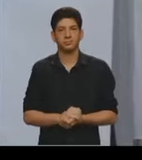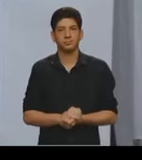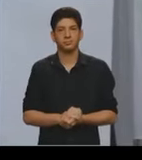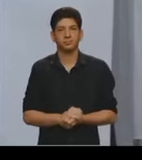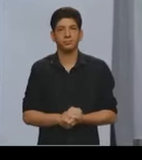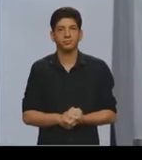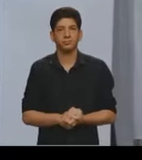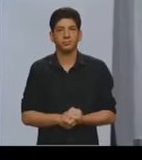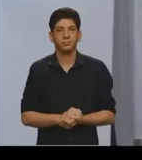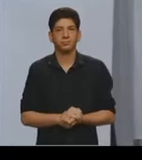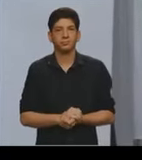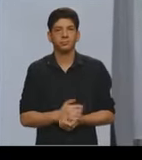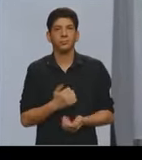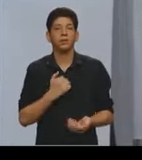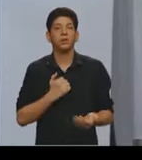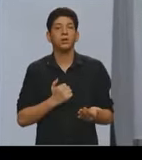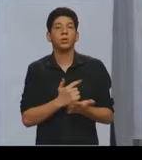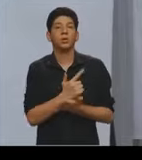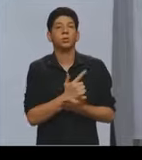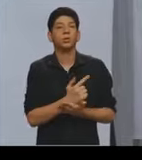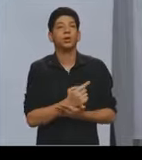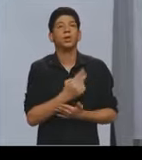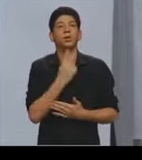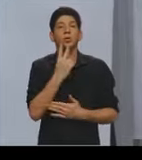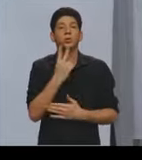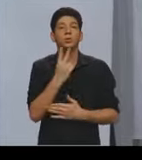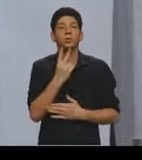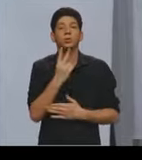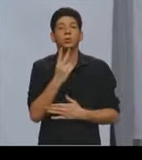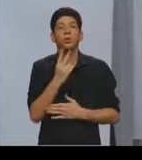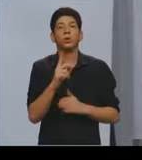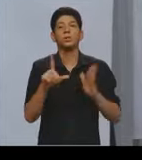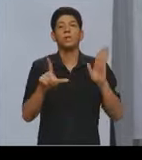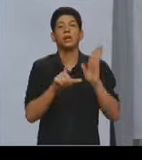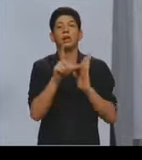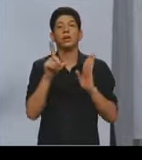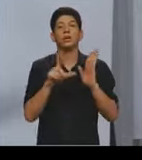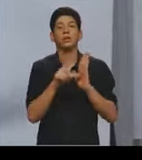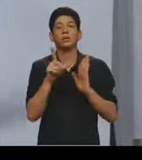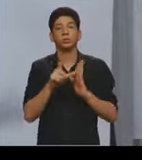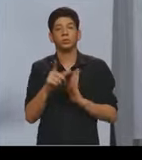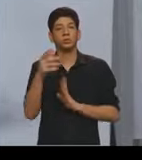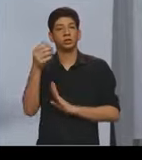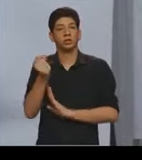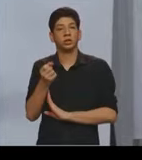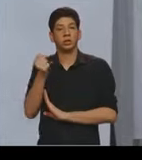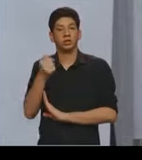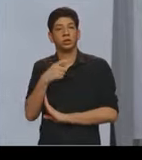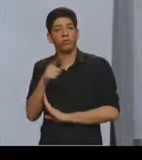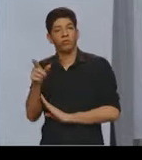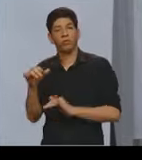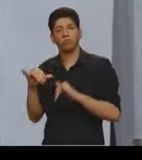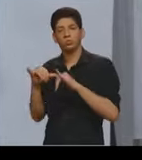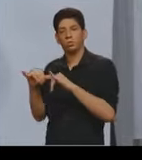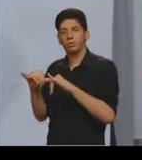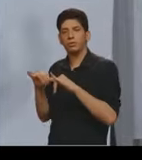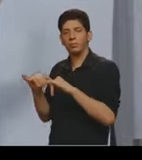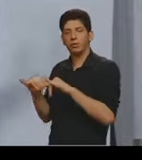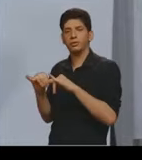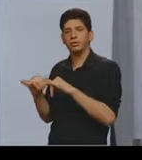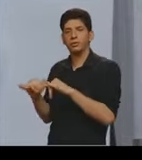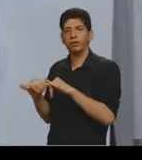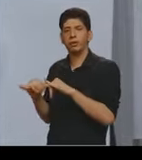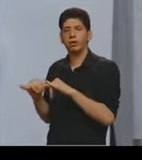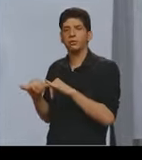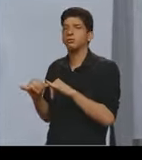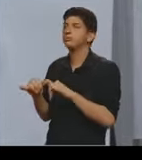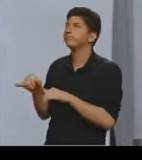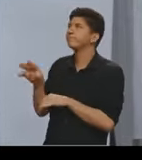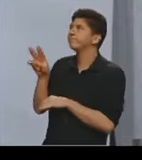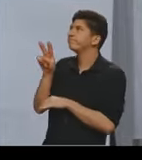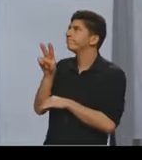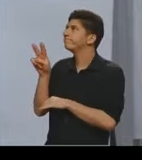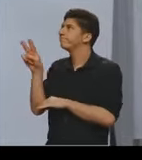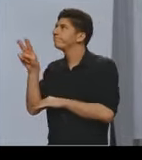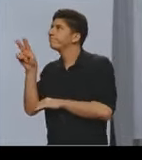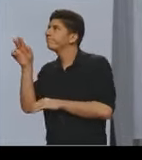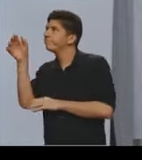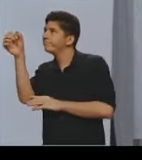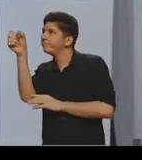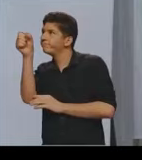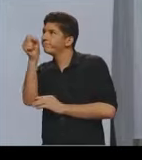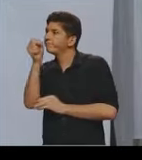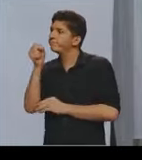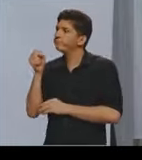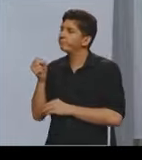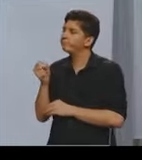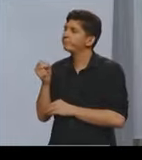comprei 2 litros de leite. Você foi ao supermercado, né? Vamos supor, você